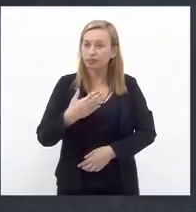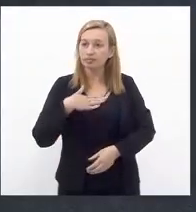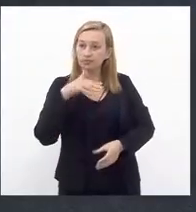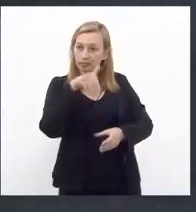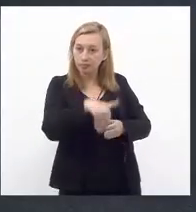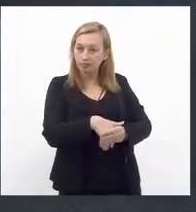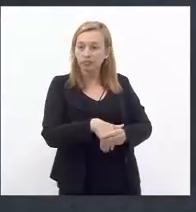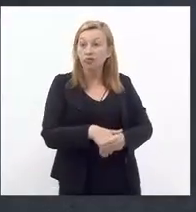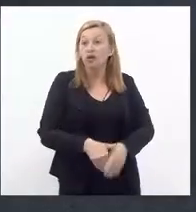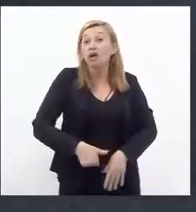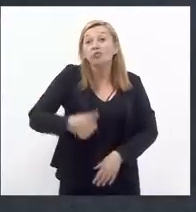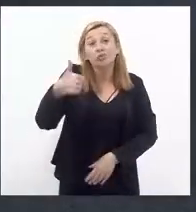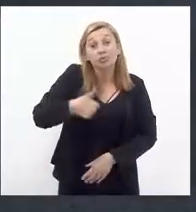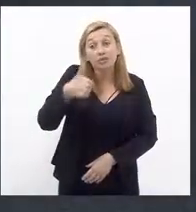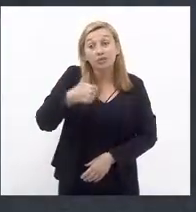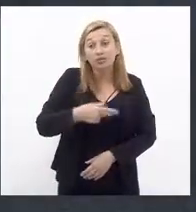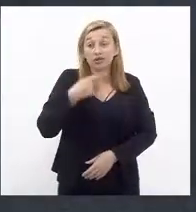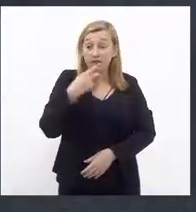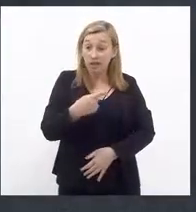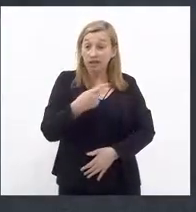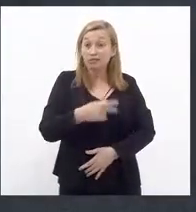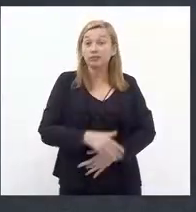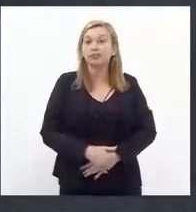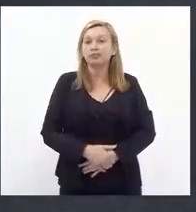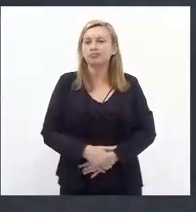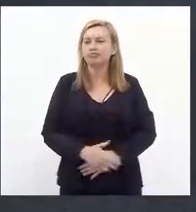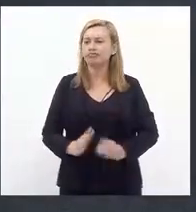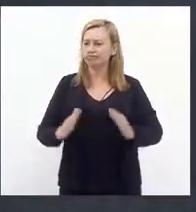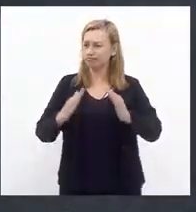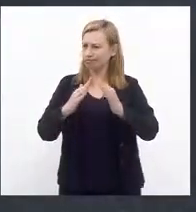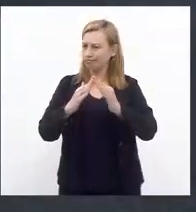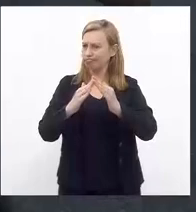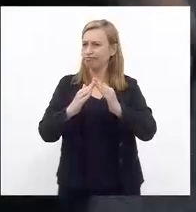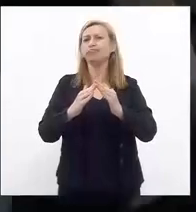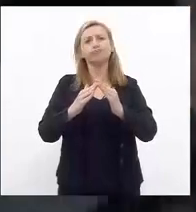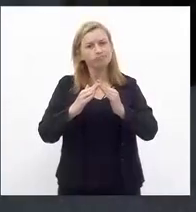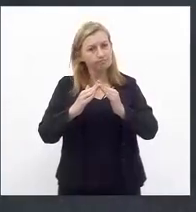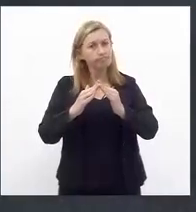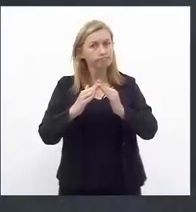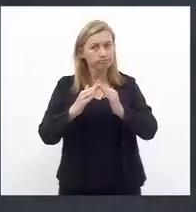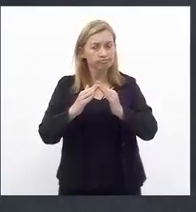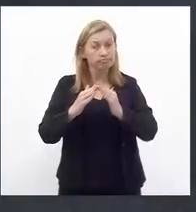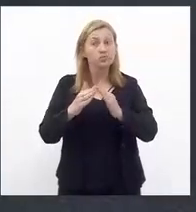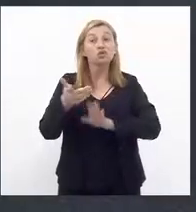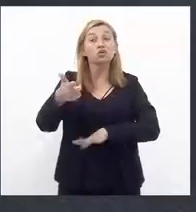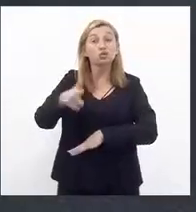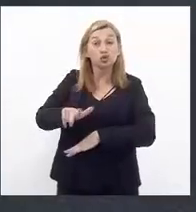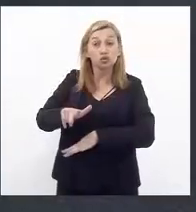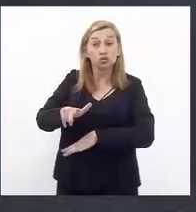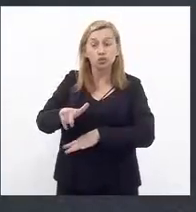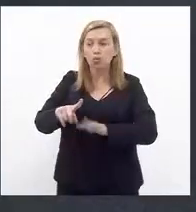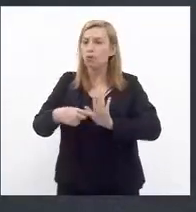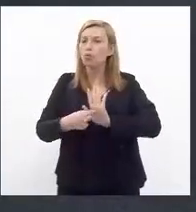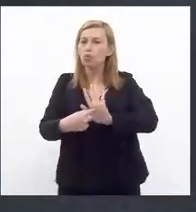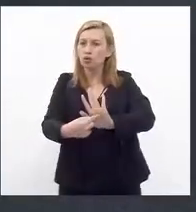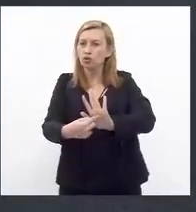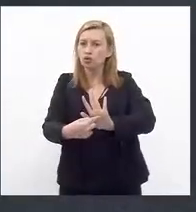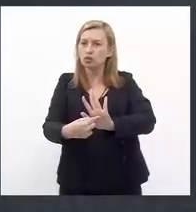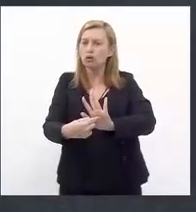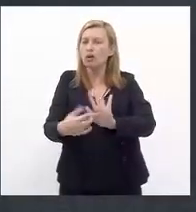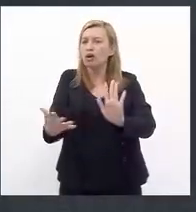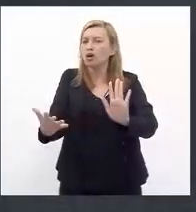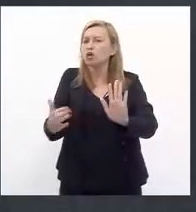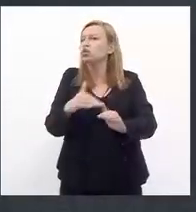voto primeiro para dizer que que essa casa é mais uma vez demonstrou